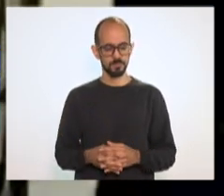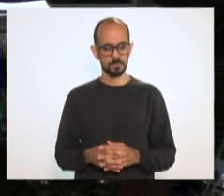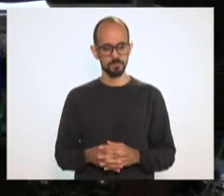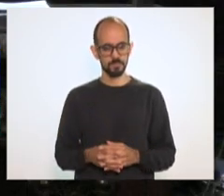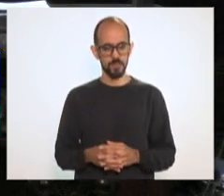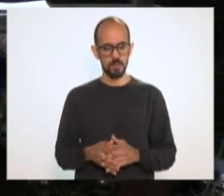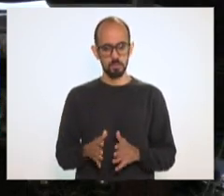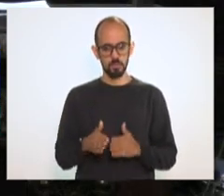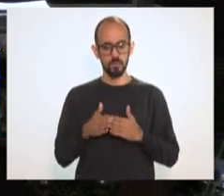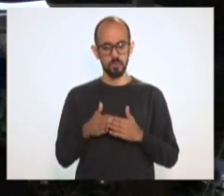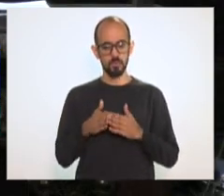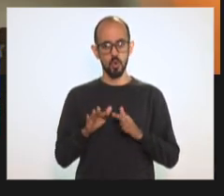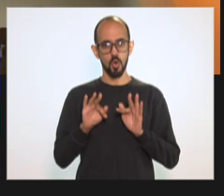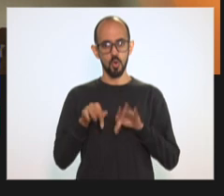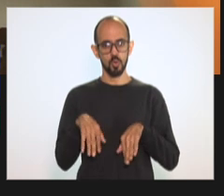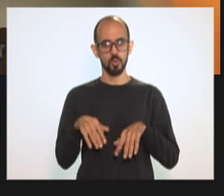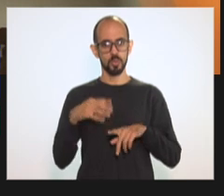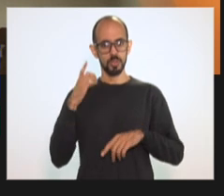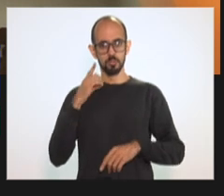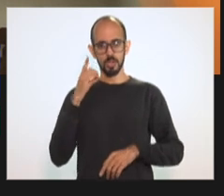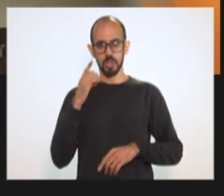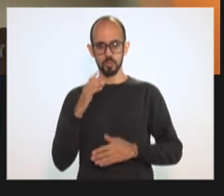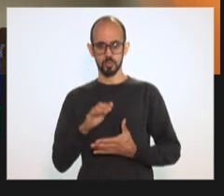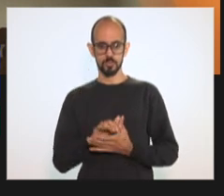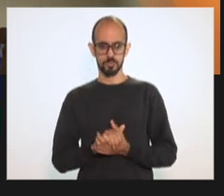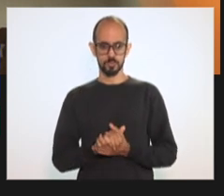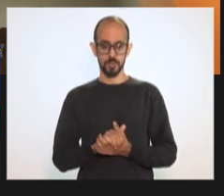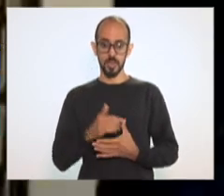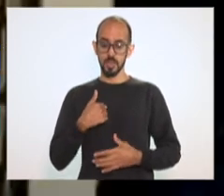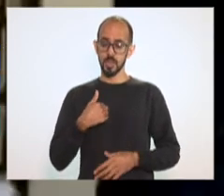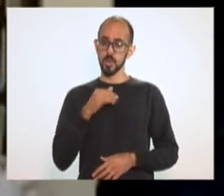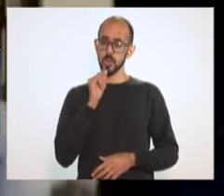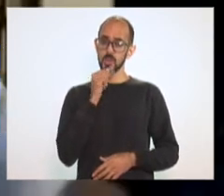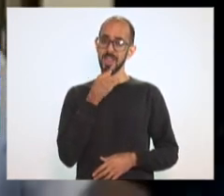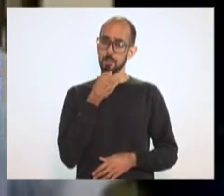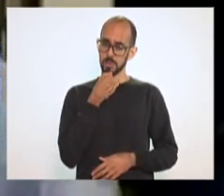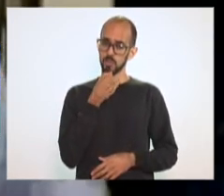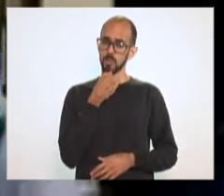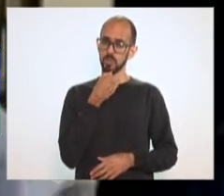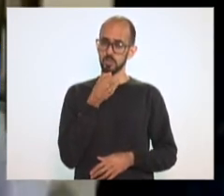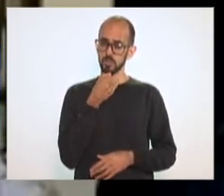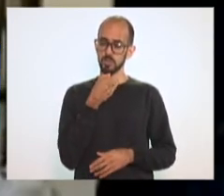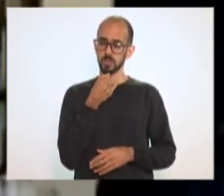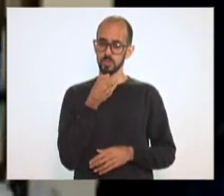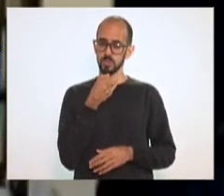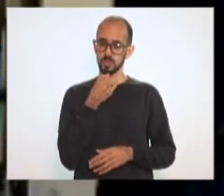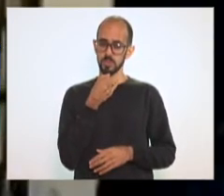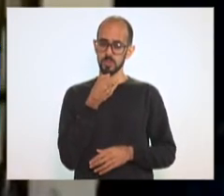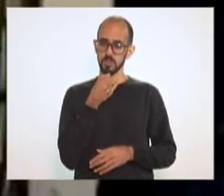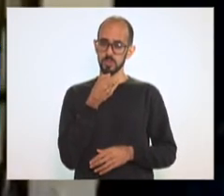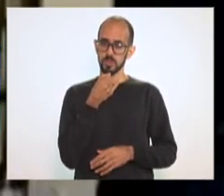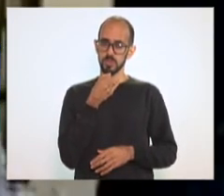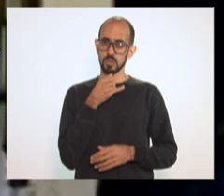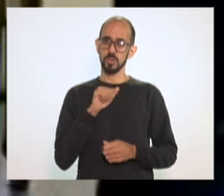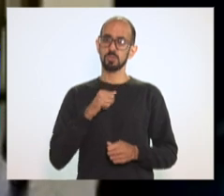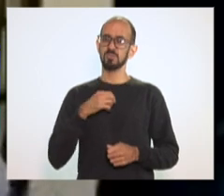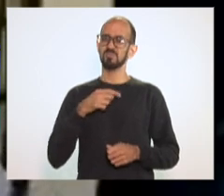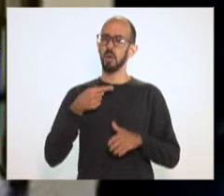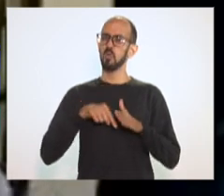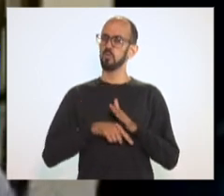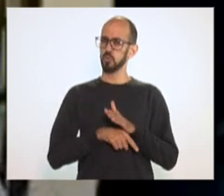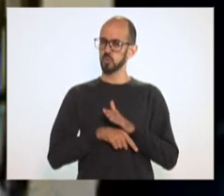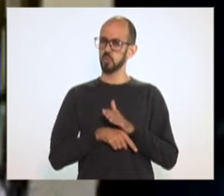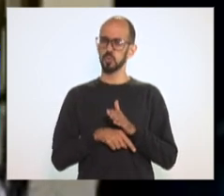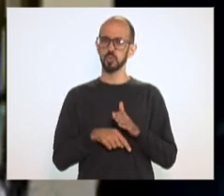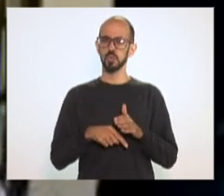concluir lamento profundamente lamento profundamente vou concluir novo deputado lamento profundamente que